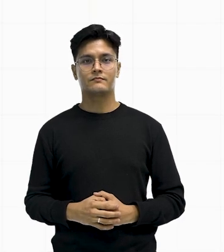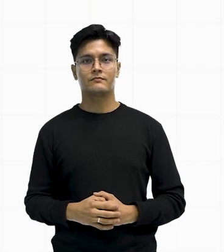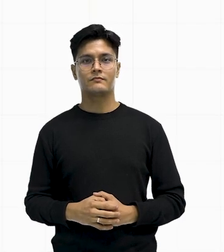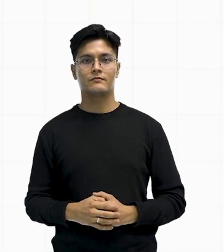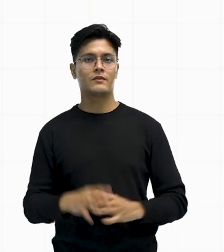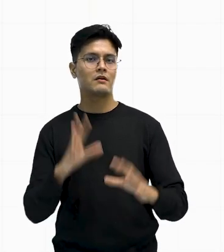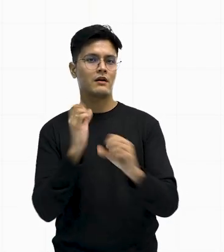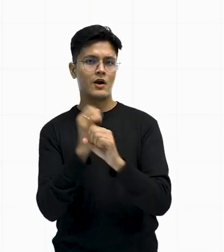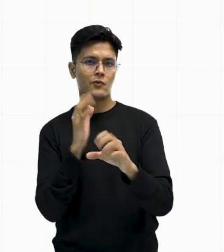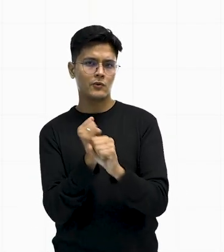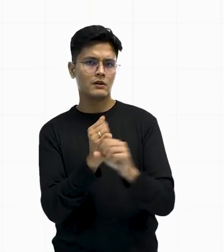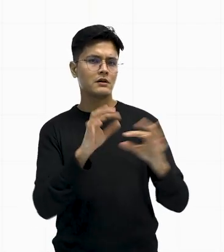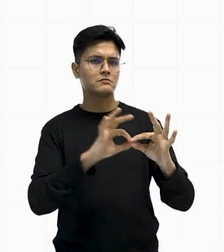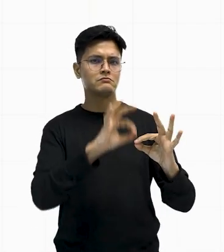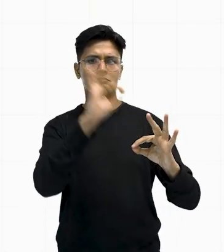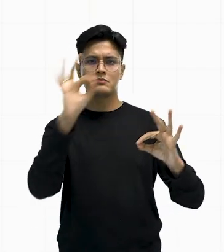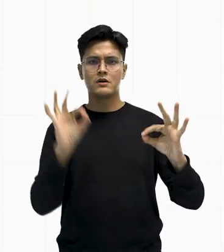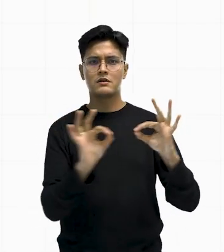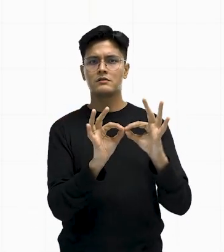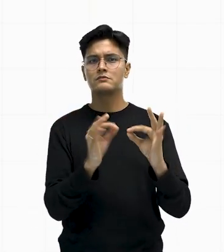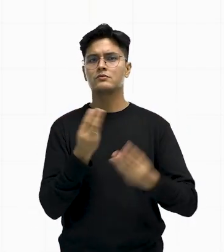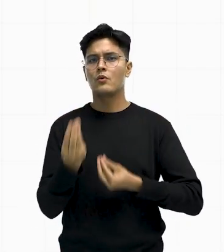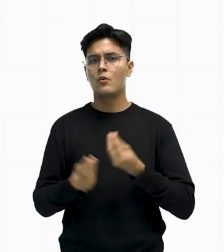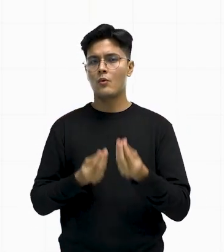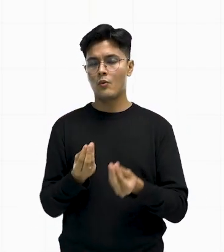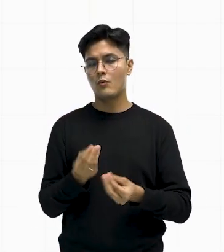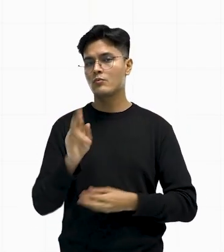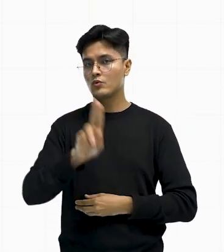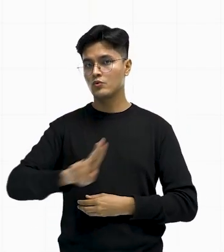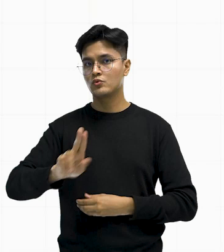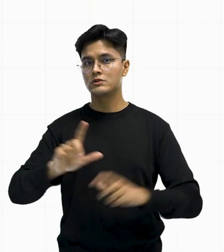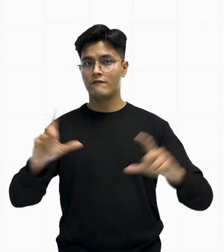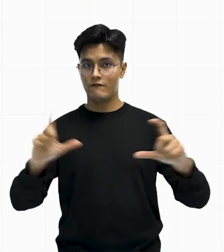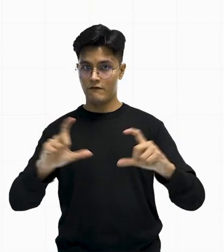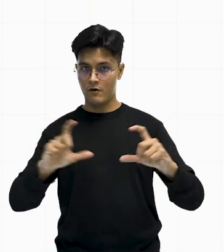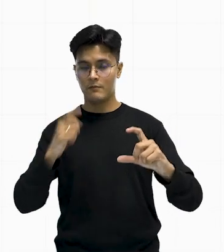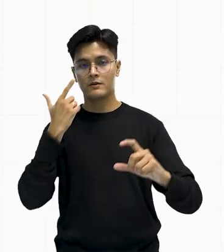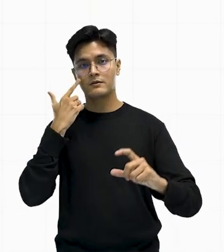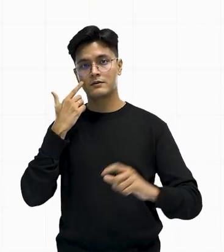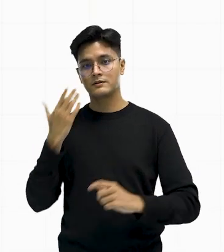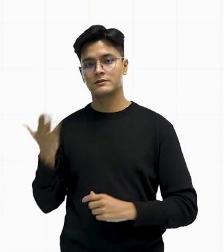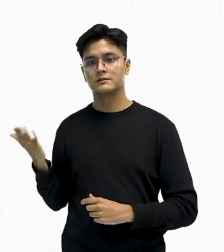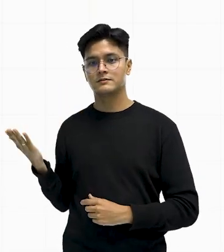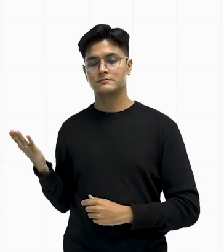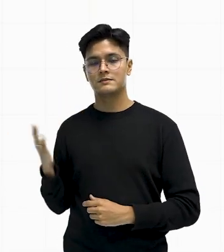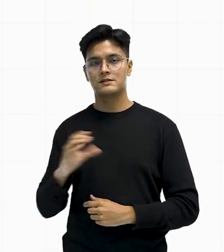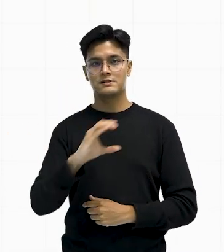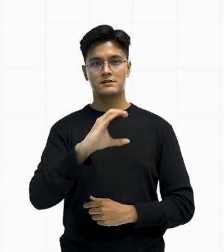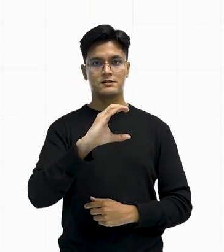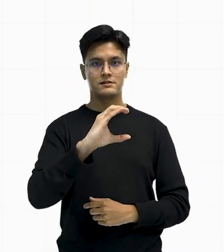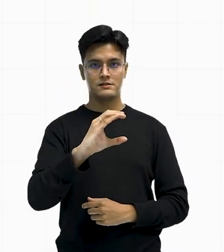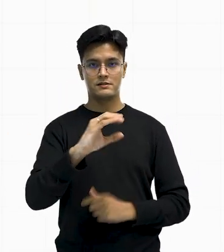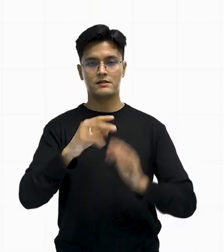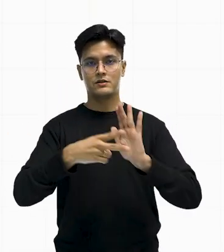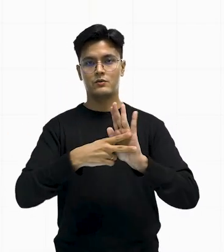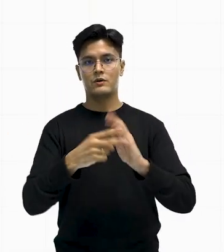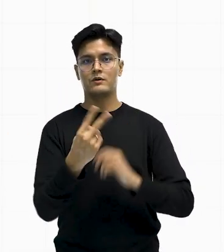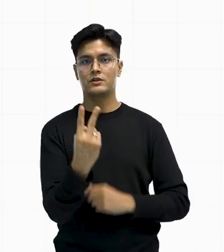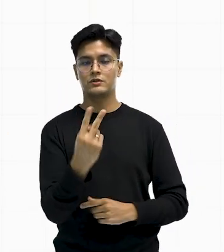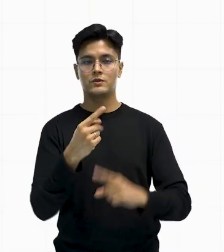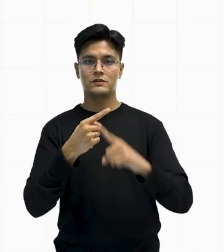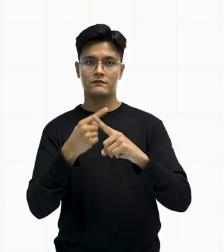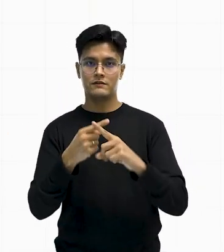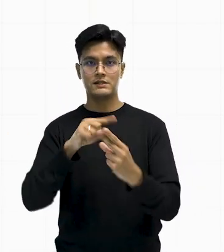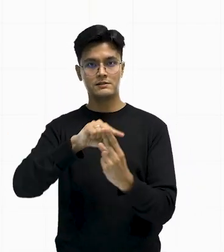o comprimento da circunferência, utilizamos a seguinte fórmula, ó. C igual a 2 vezes